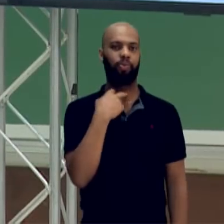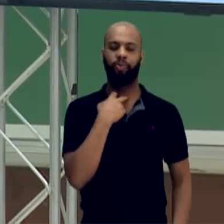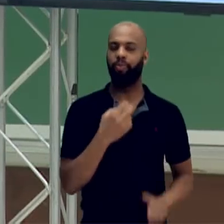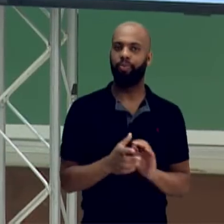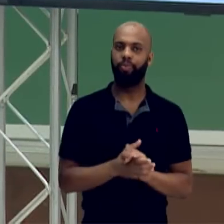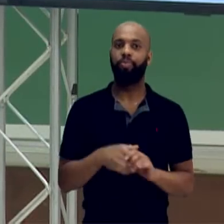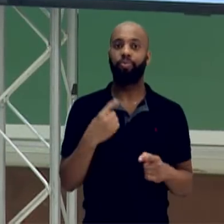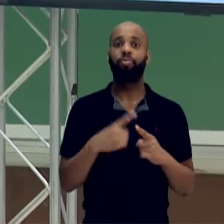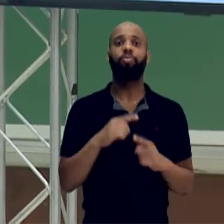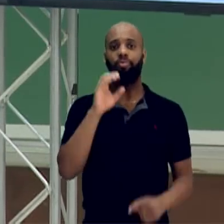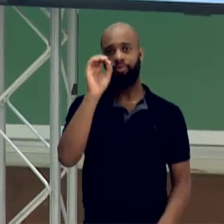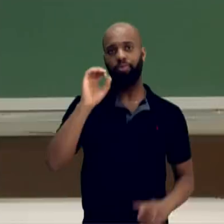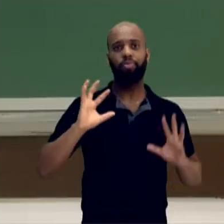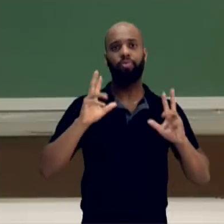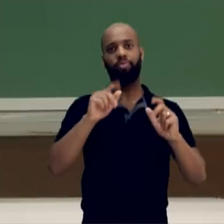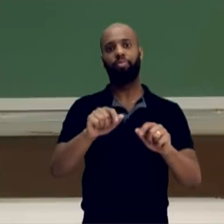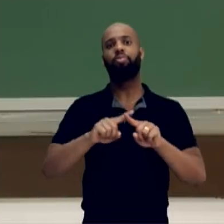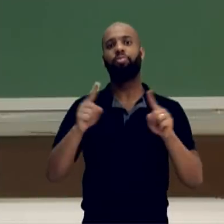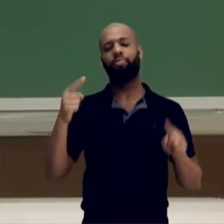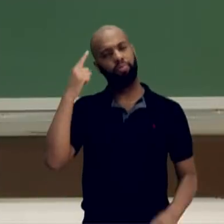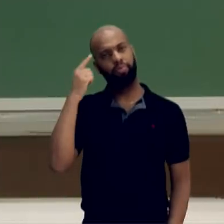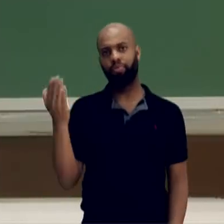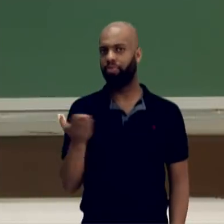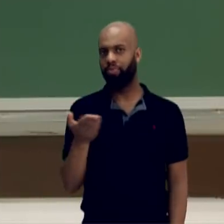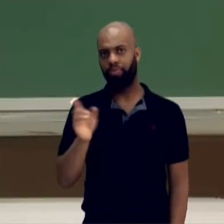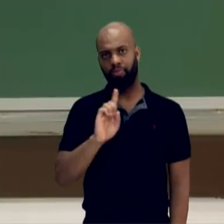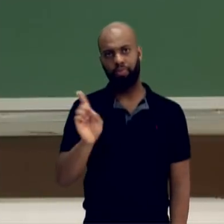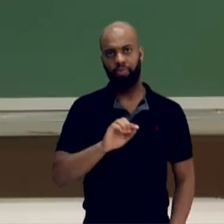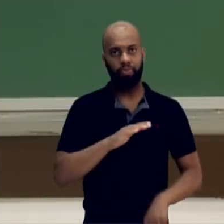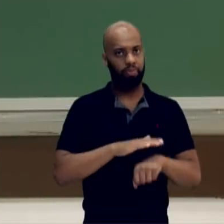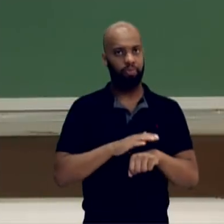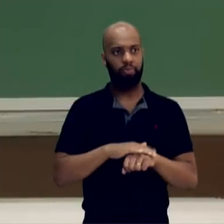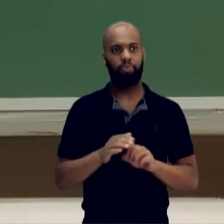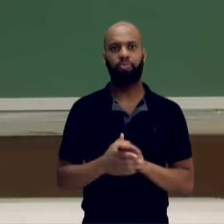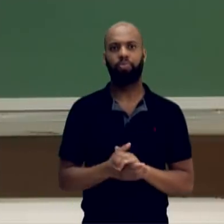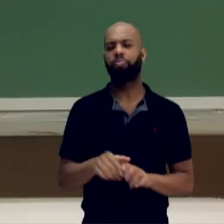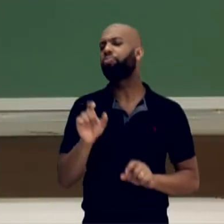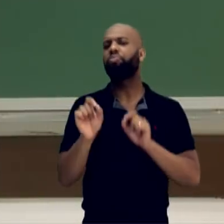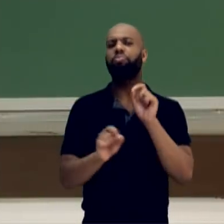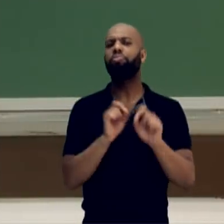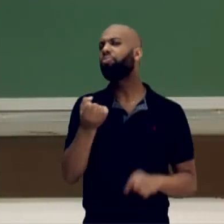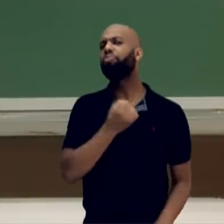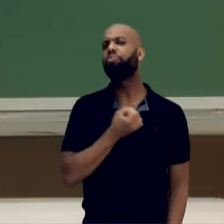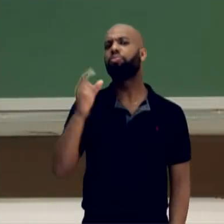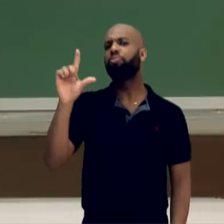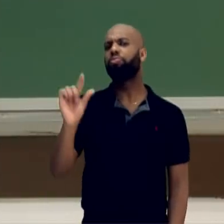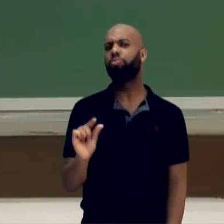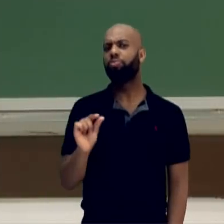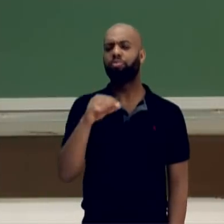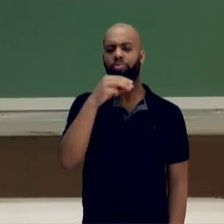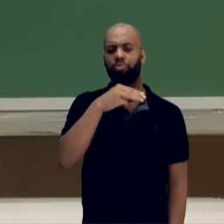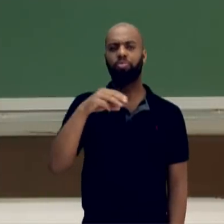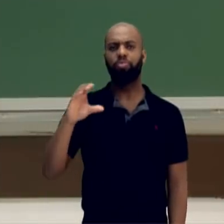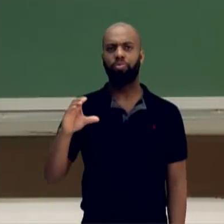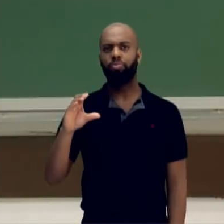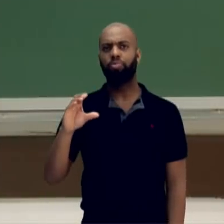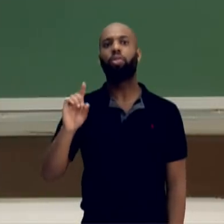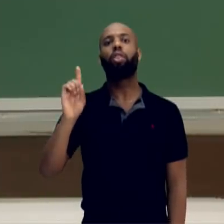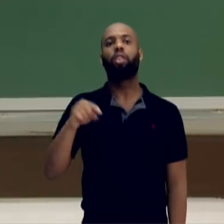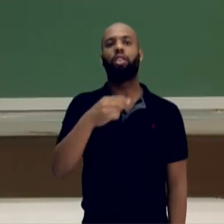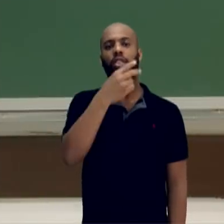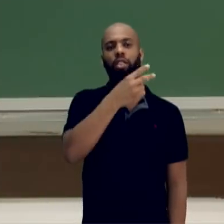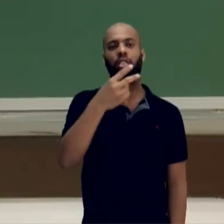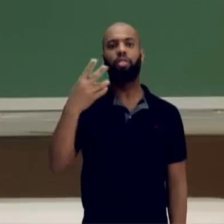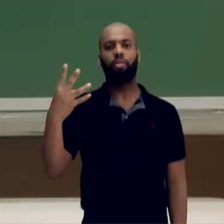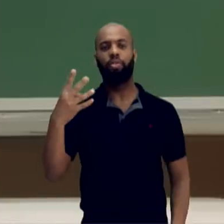zero é múltiplo de todo mundo, então a gente não vai pensar no zero agora nesse momento. Então, quem é o menor múltiplo comum? É o